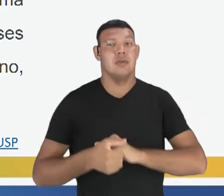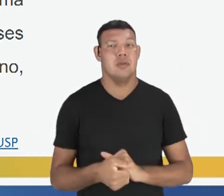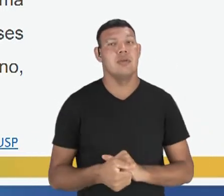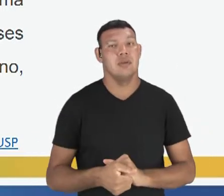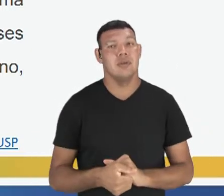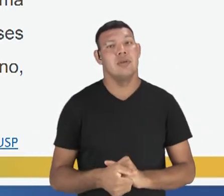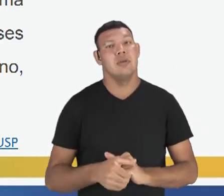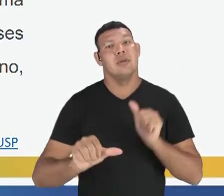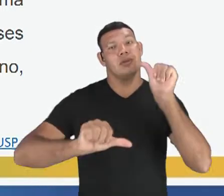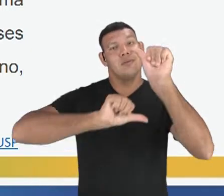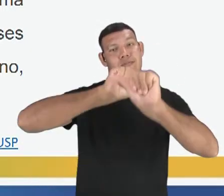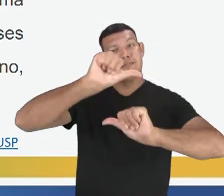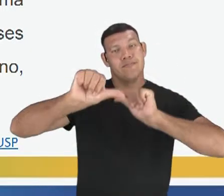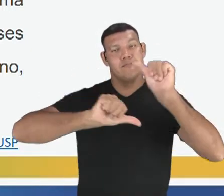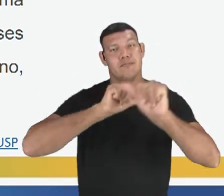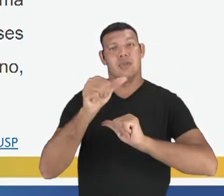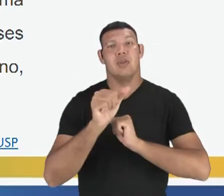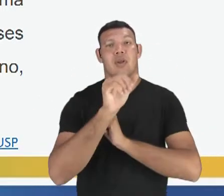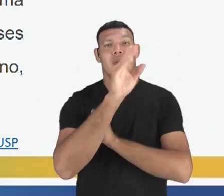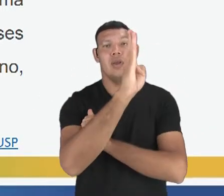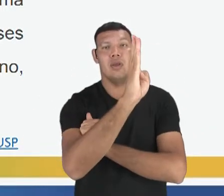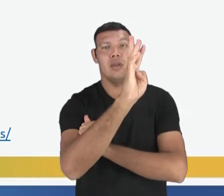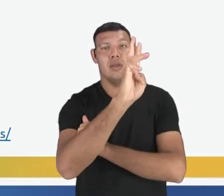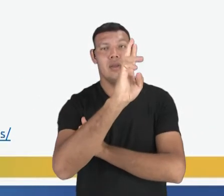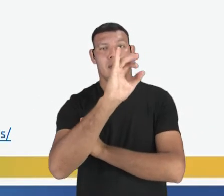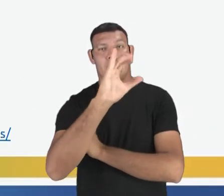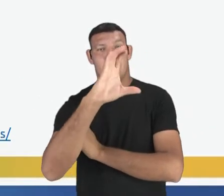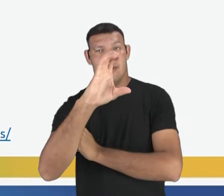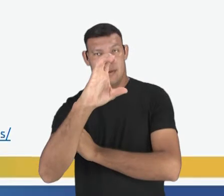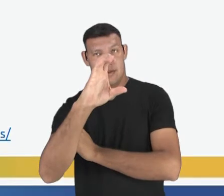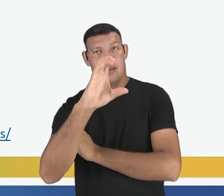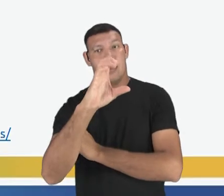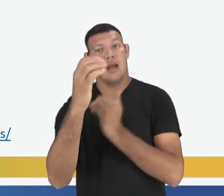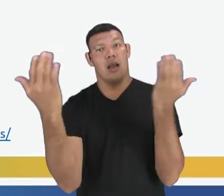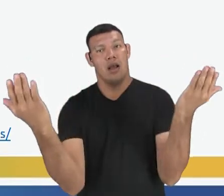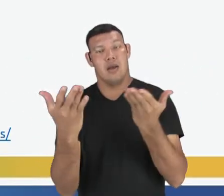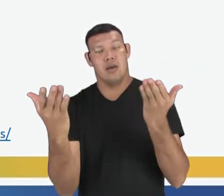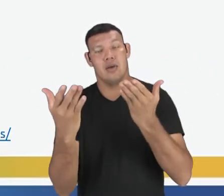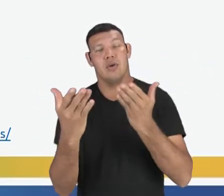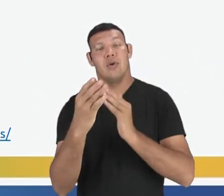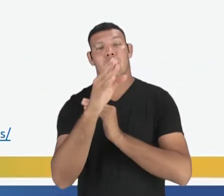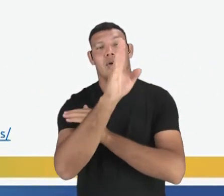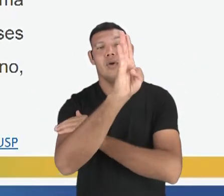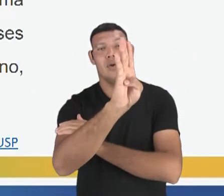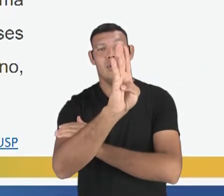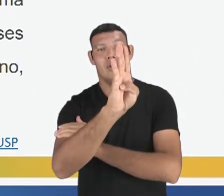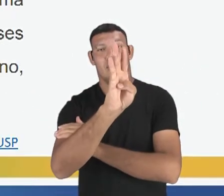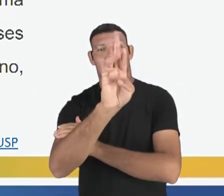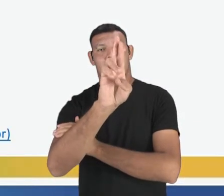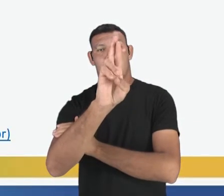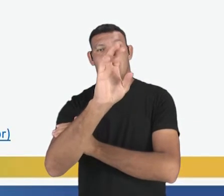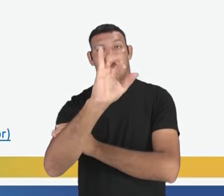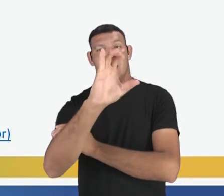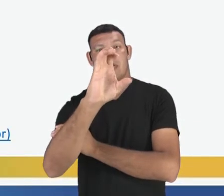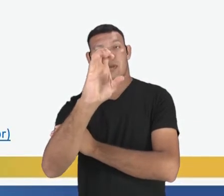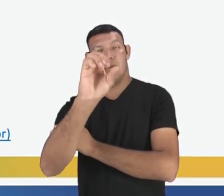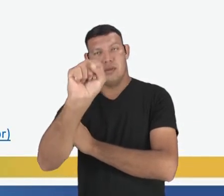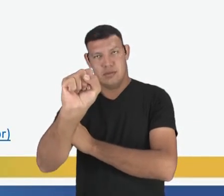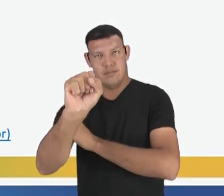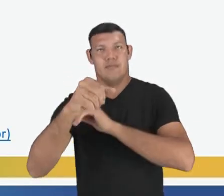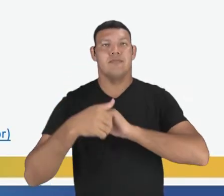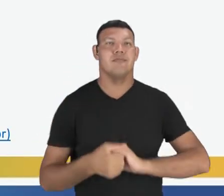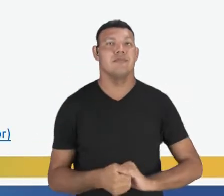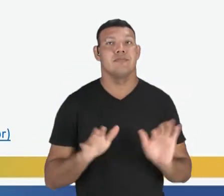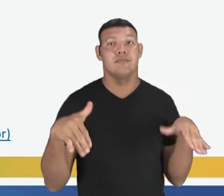BRIC em BRICS, que é o que nós vimos nessa página anterior, que é South Africa. Muito